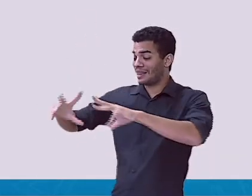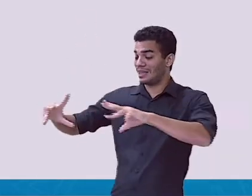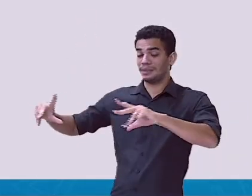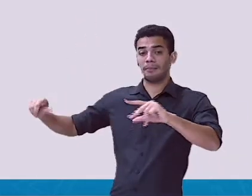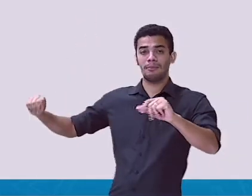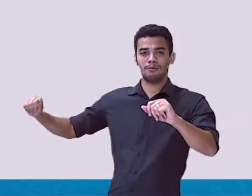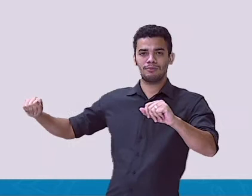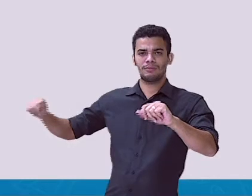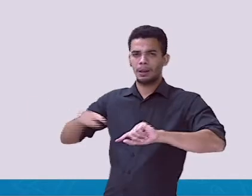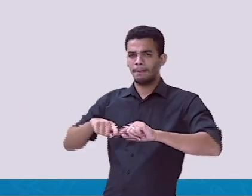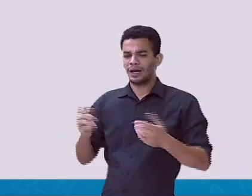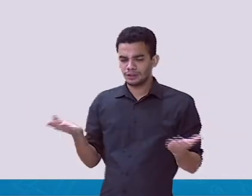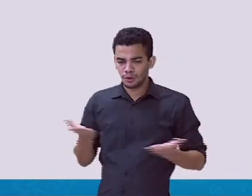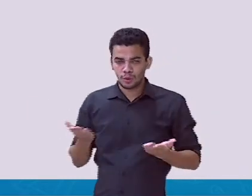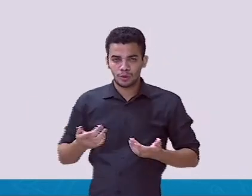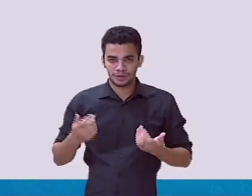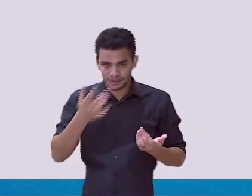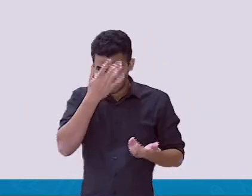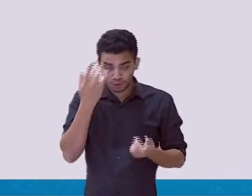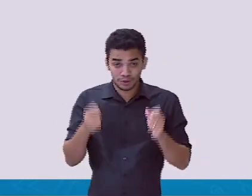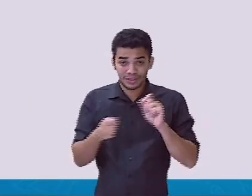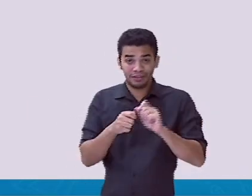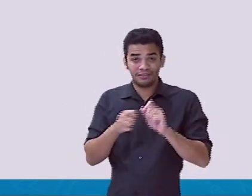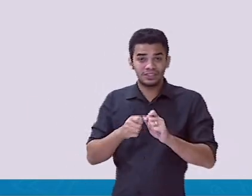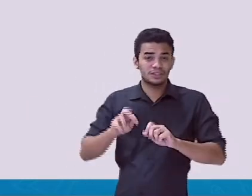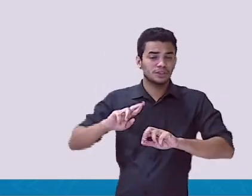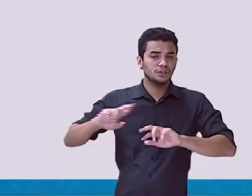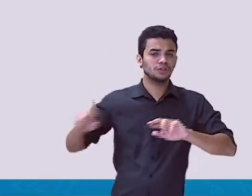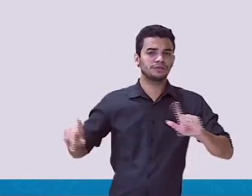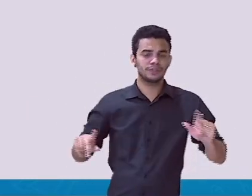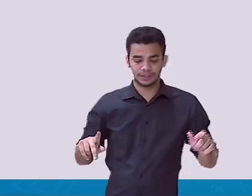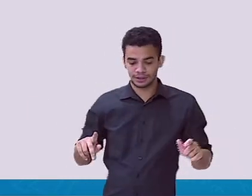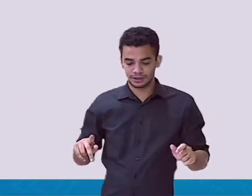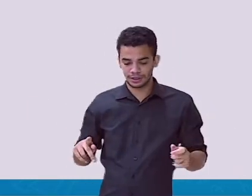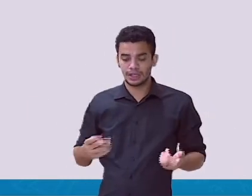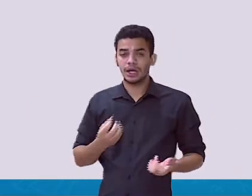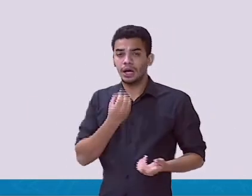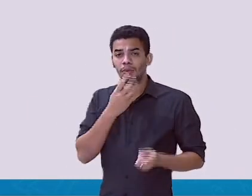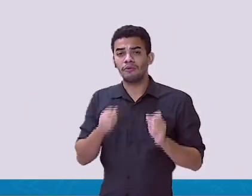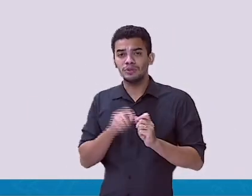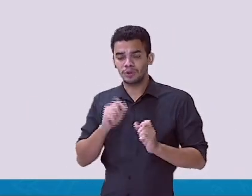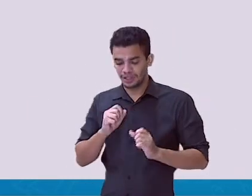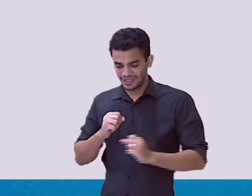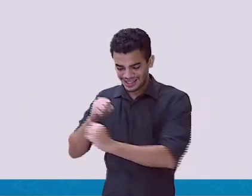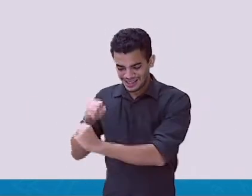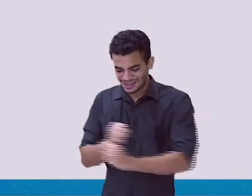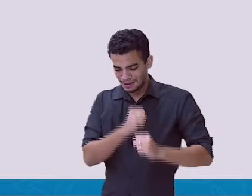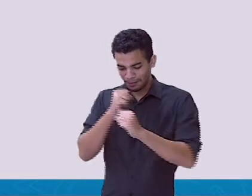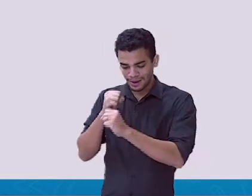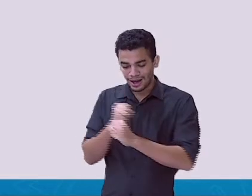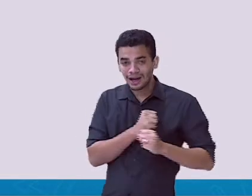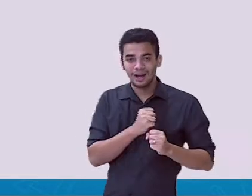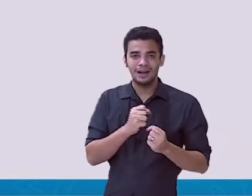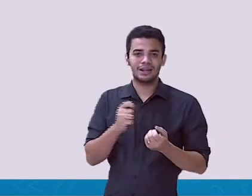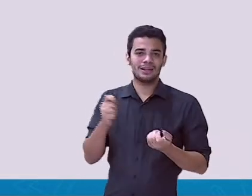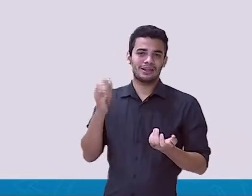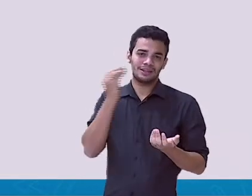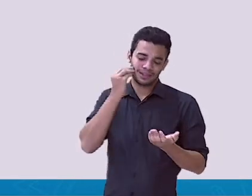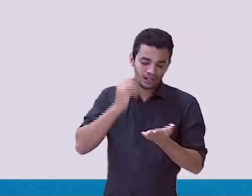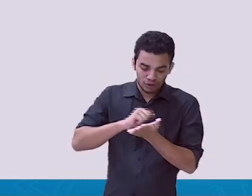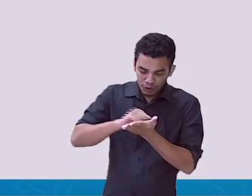passar a vassoura mesmo, limpar mesmo. Procurar deixar aquilo ali arejar, tomar o